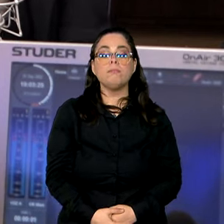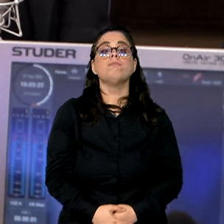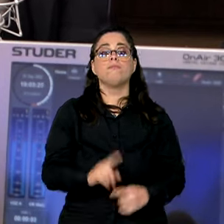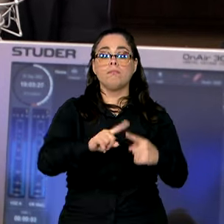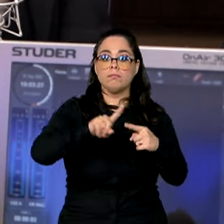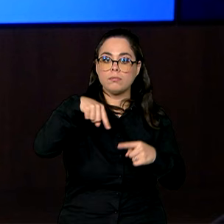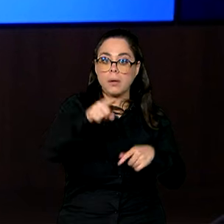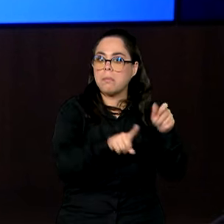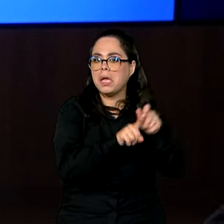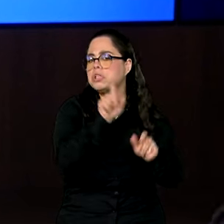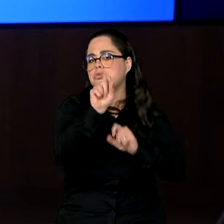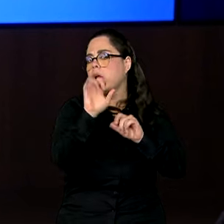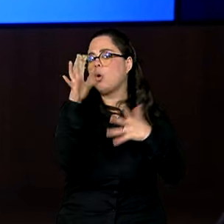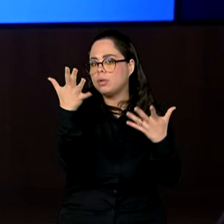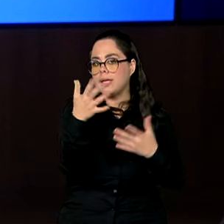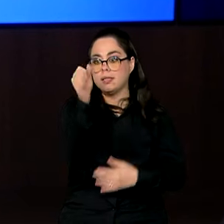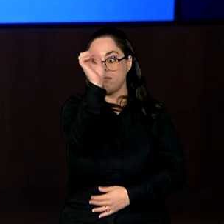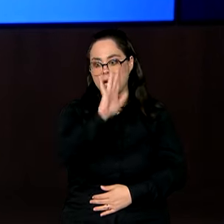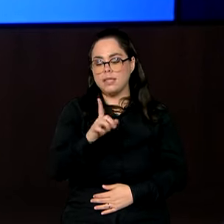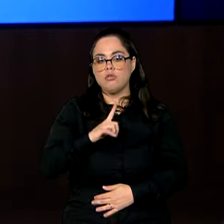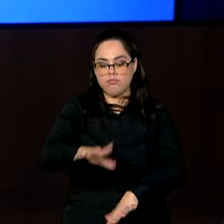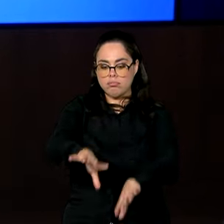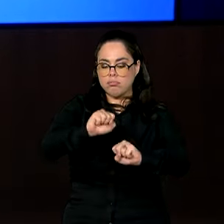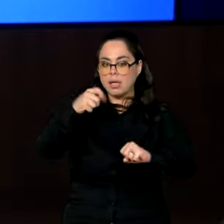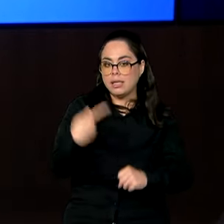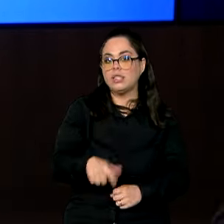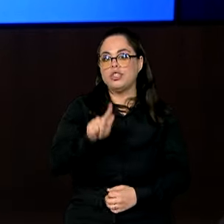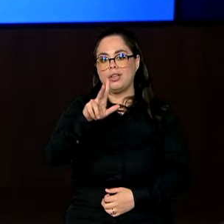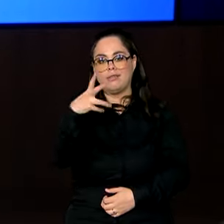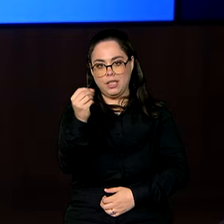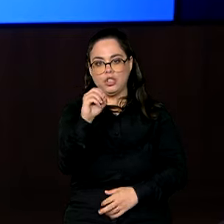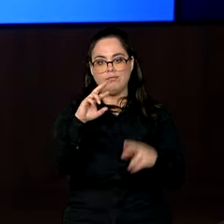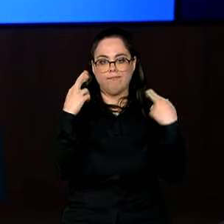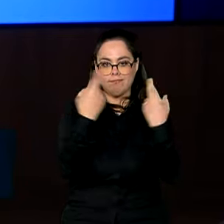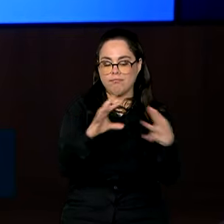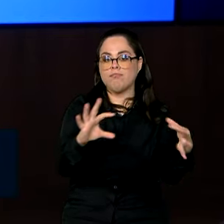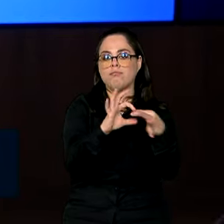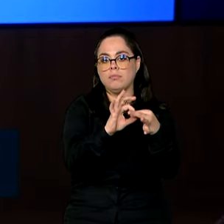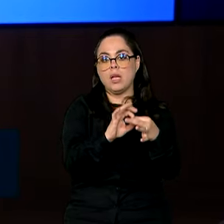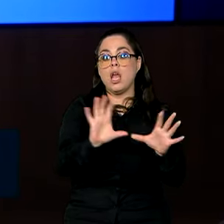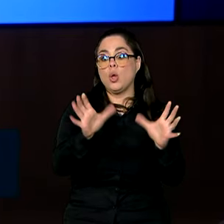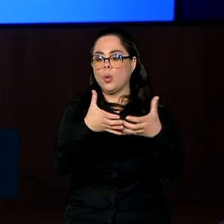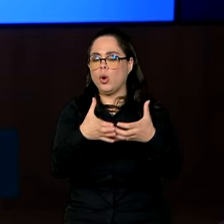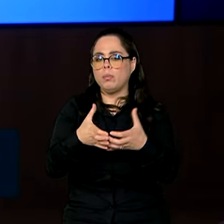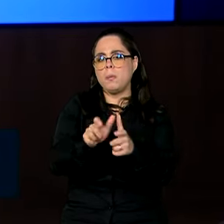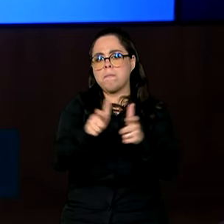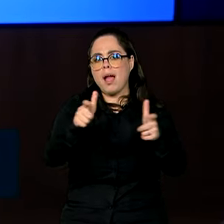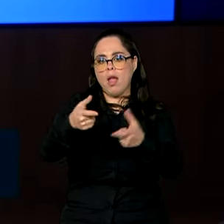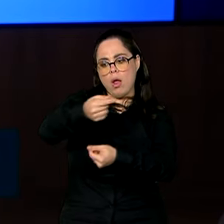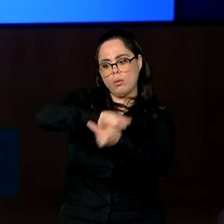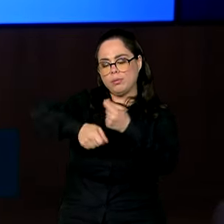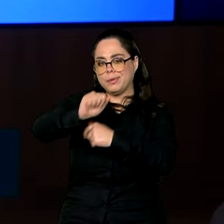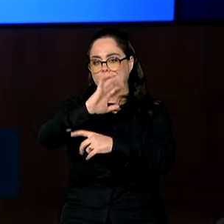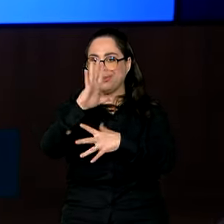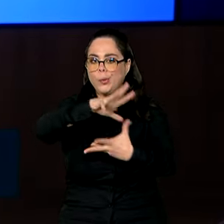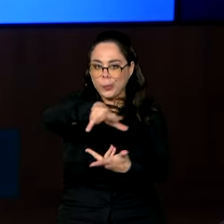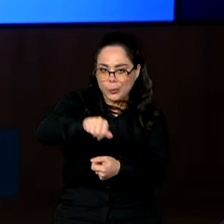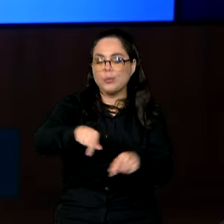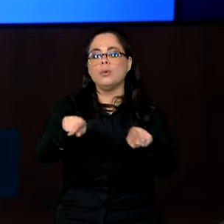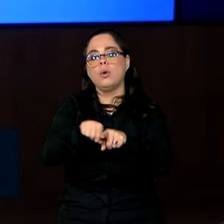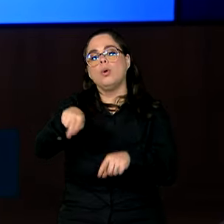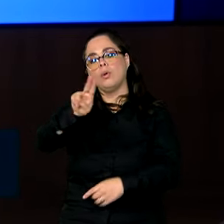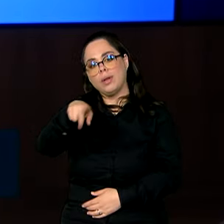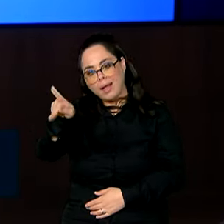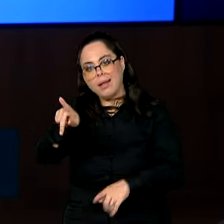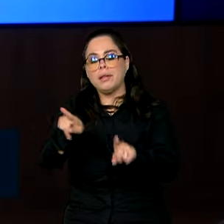no próximo mês o Brasil vai sediar a Cúpula do G20 grupo das 19 maiores economias do mundo além de União Europeia e